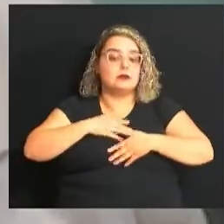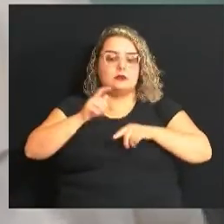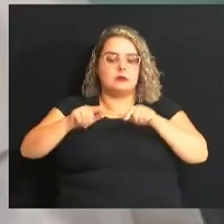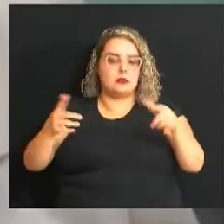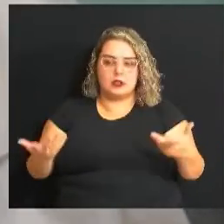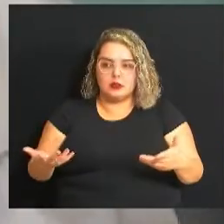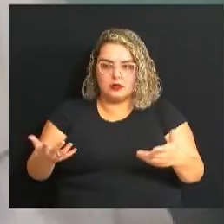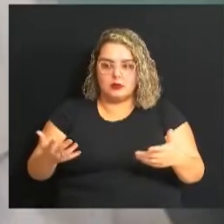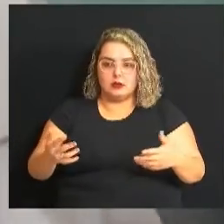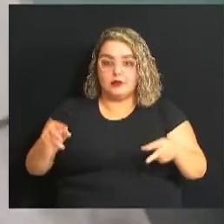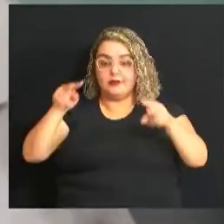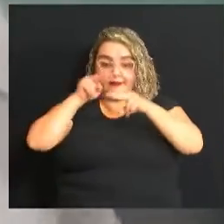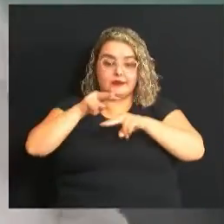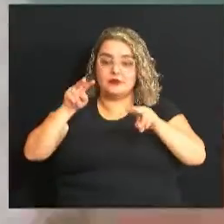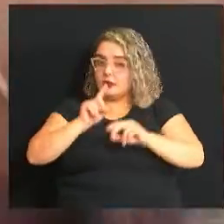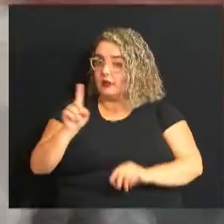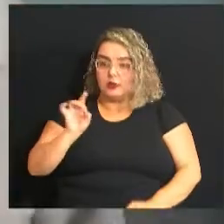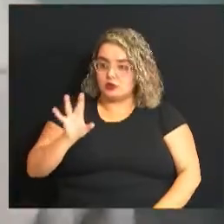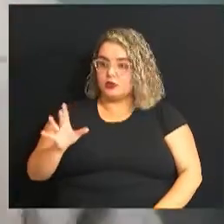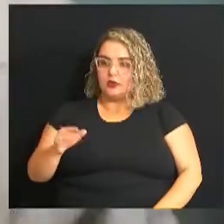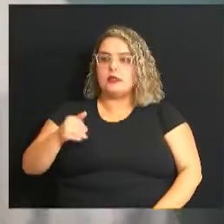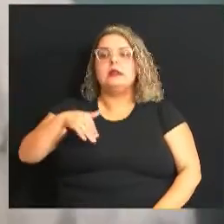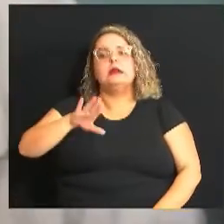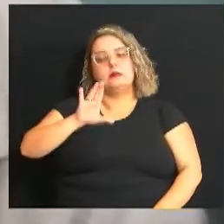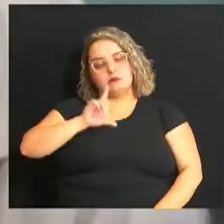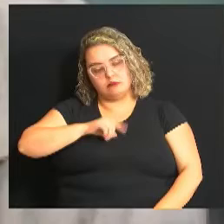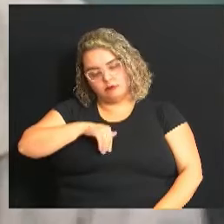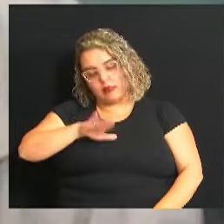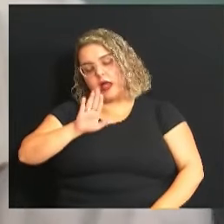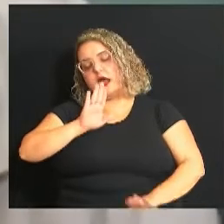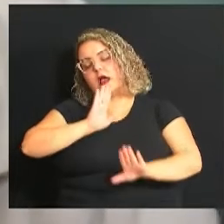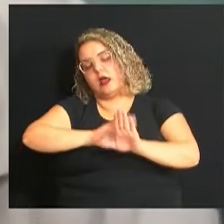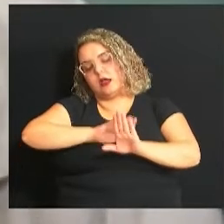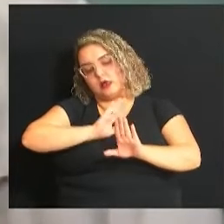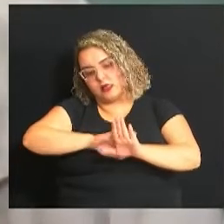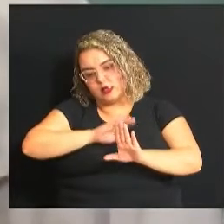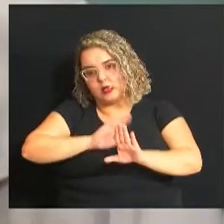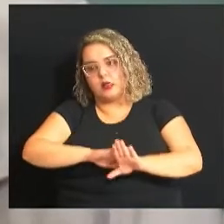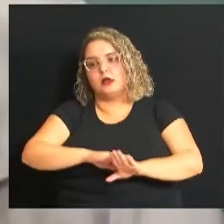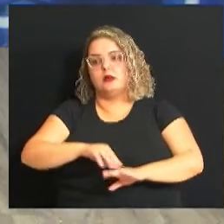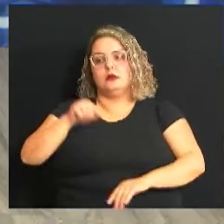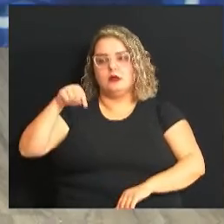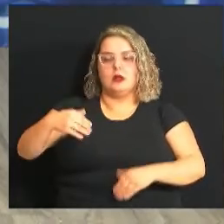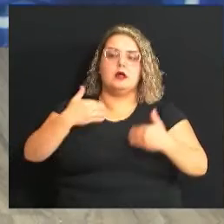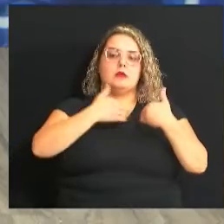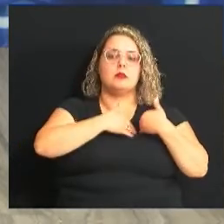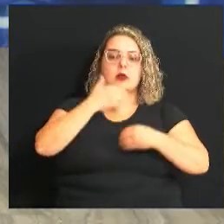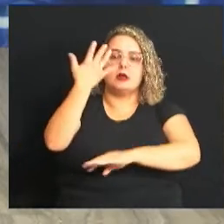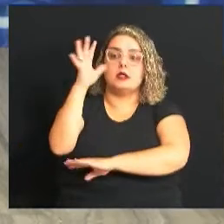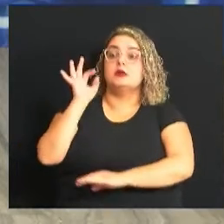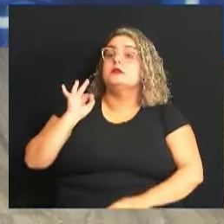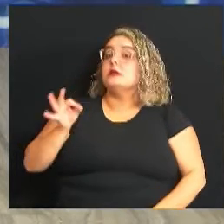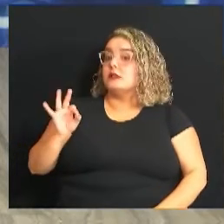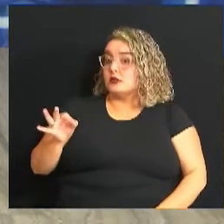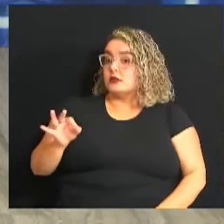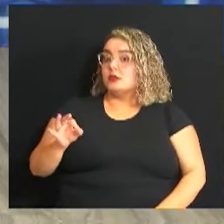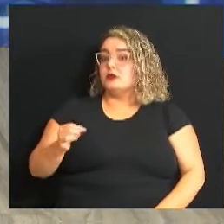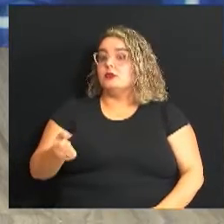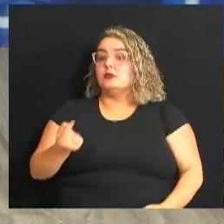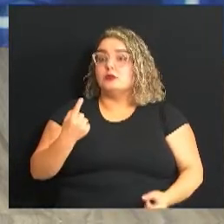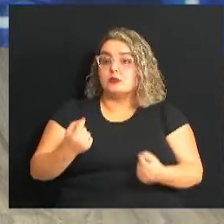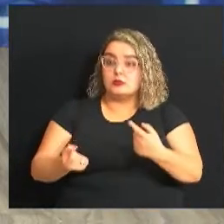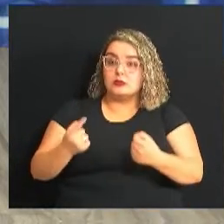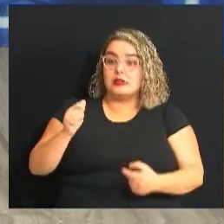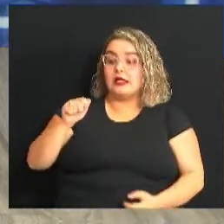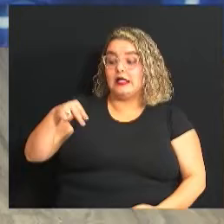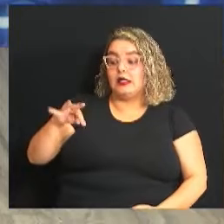estético. Tem muito mais funções atribuídas a ela. Sem dúvida. E um dos antônimos